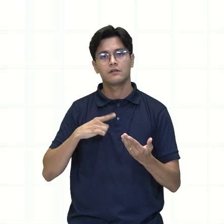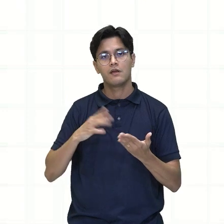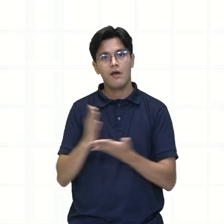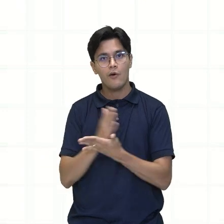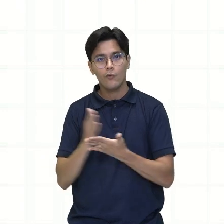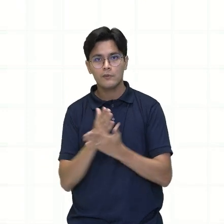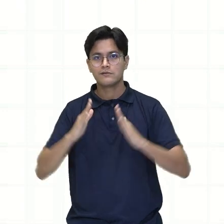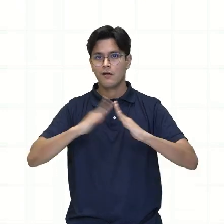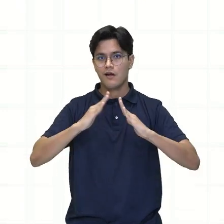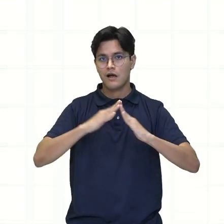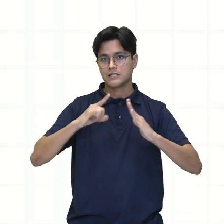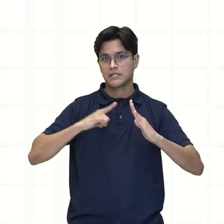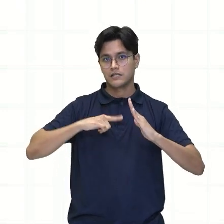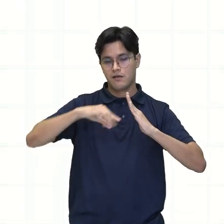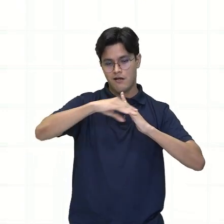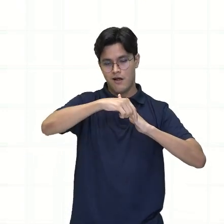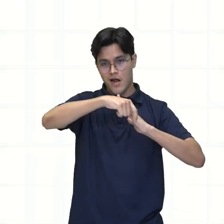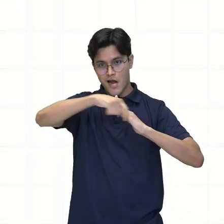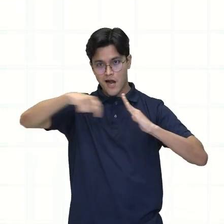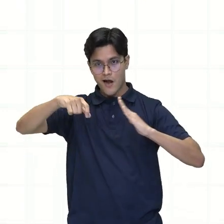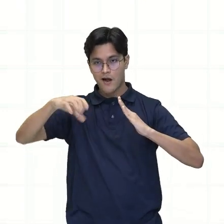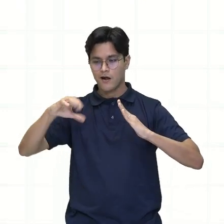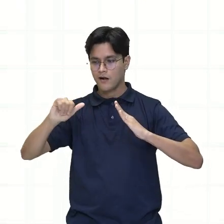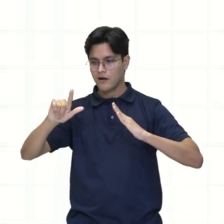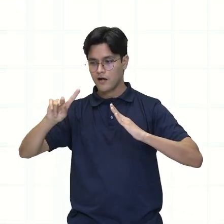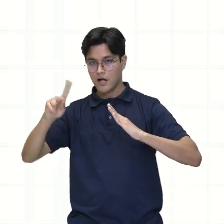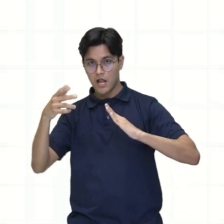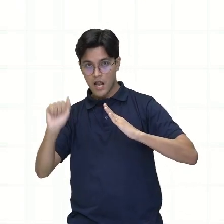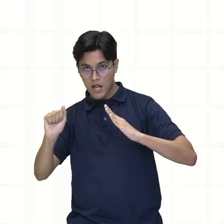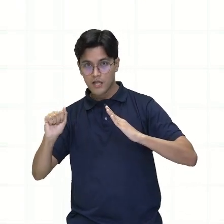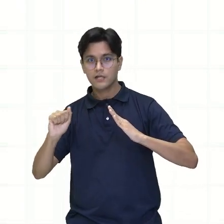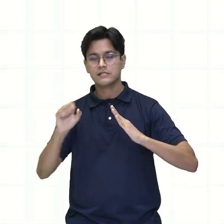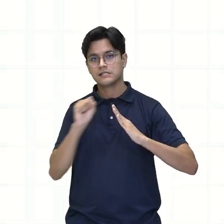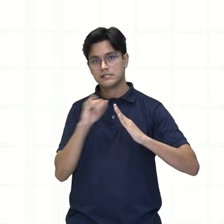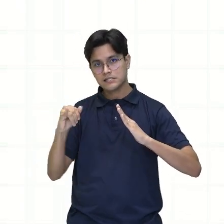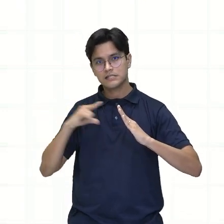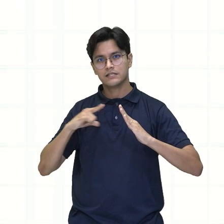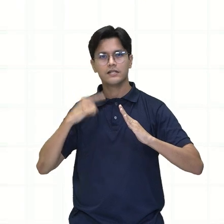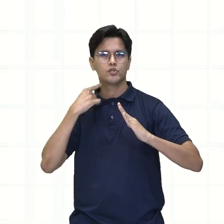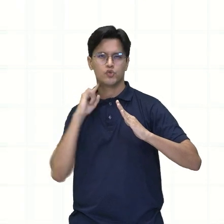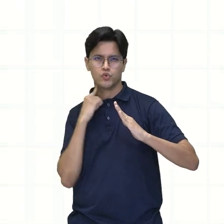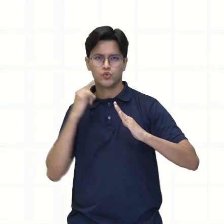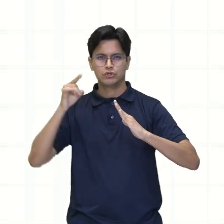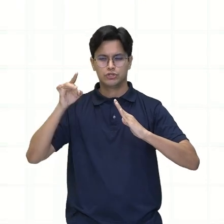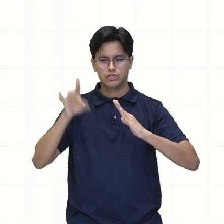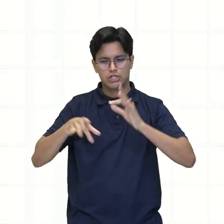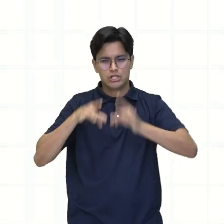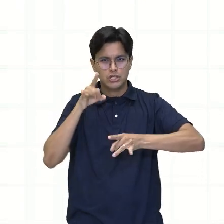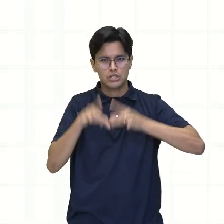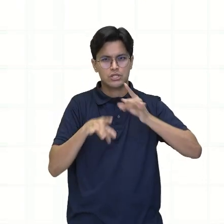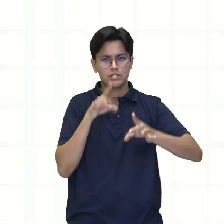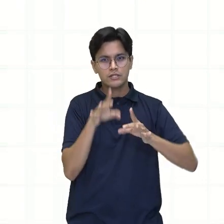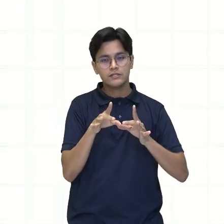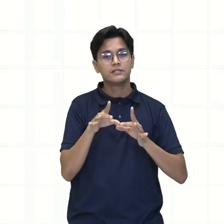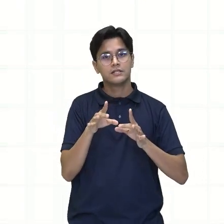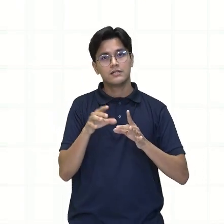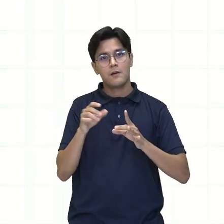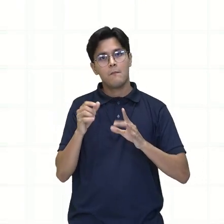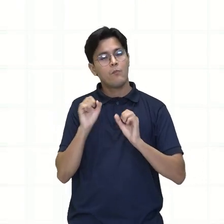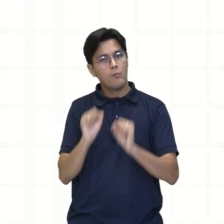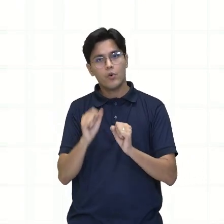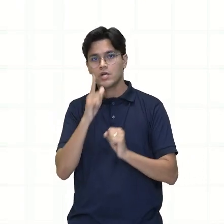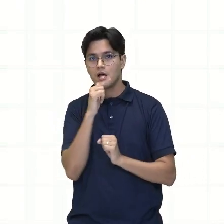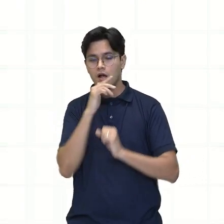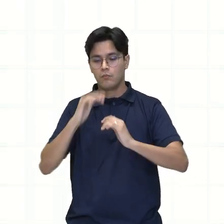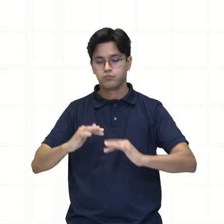acumular água, né? Porque contém folhas que ficam ali obstruindo o caminho, então precisa ser retirado. Coloque